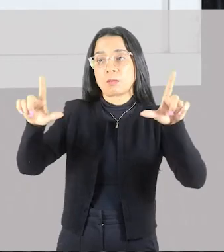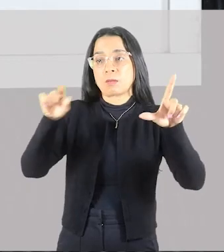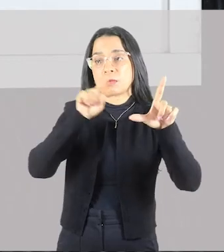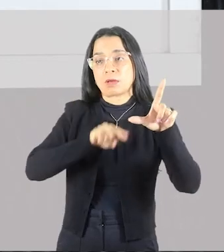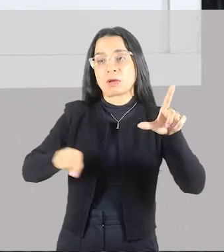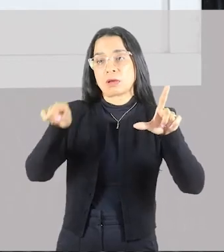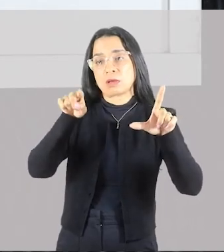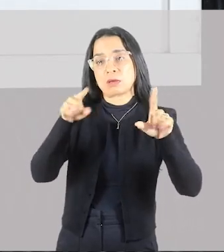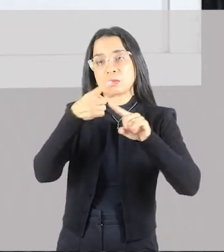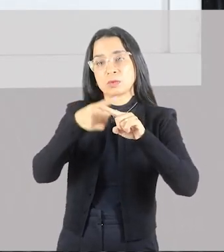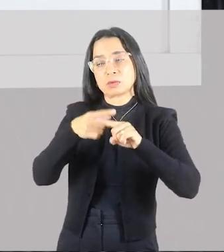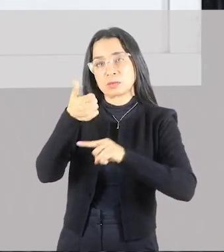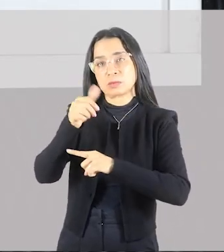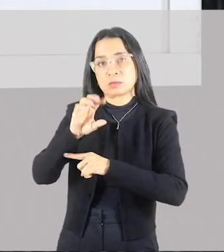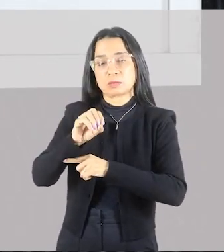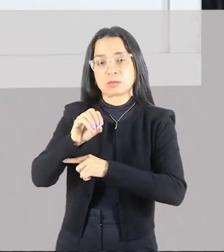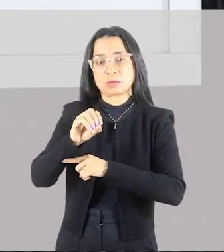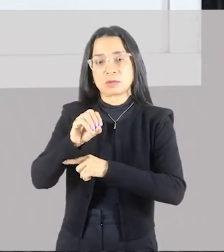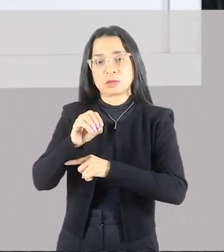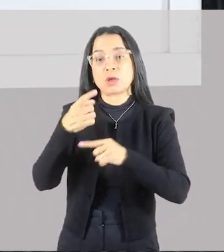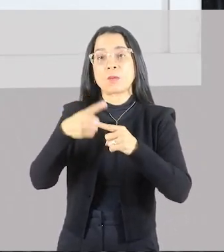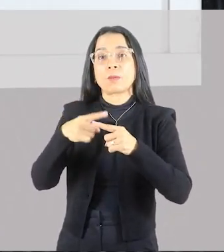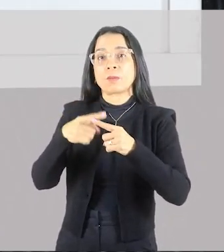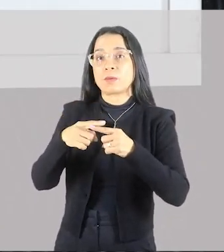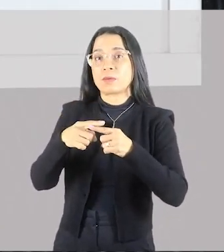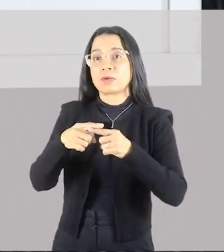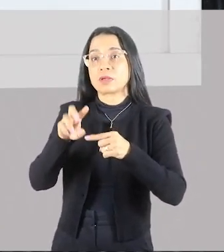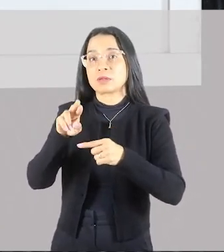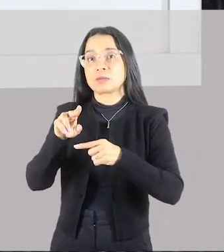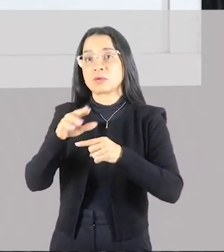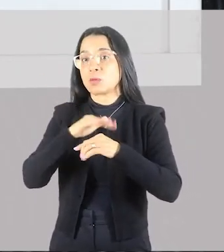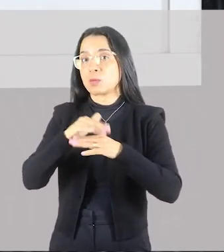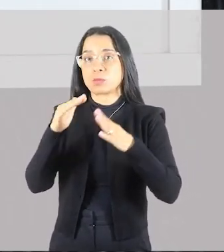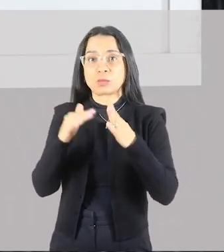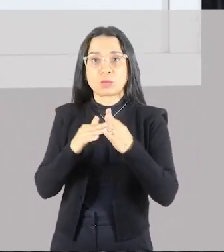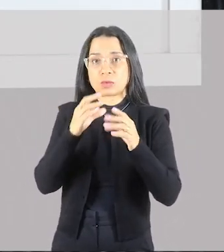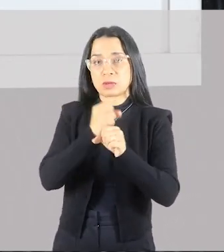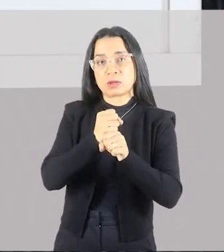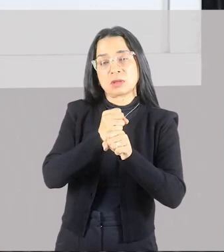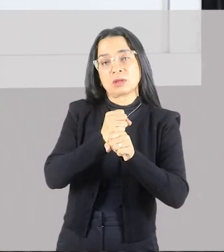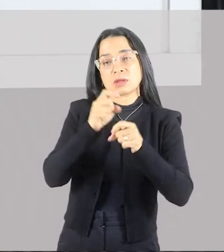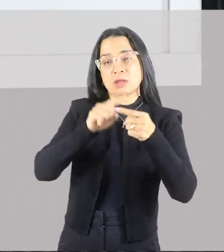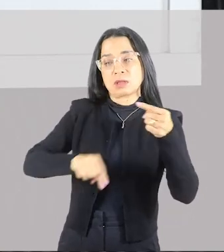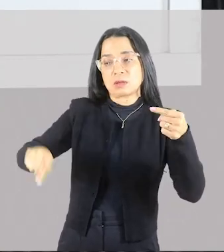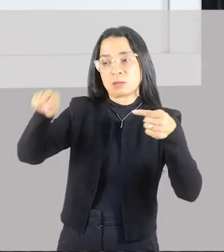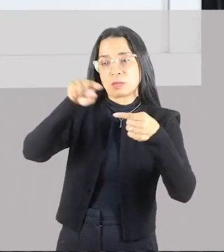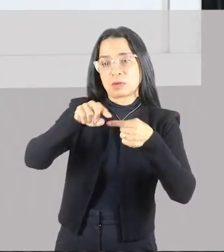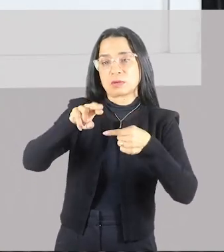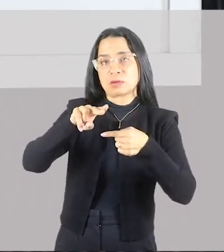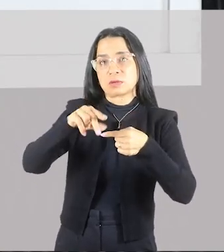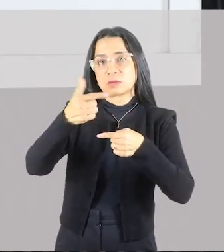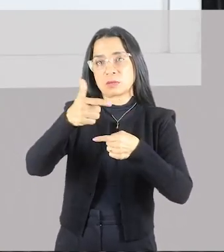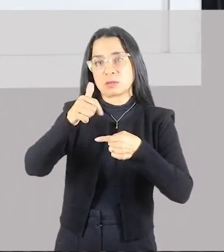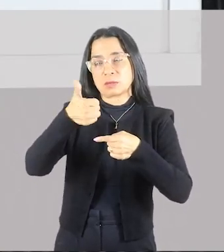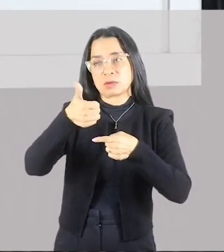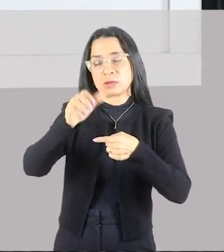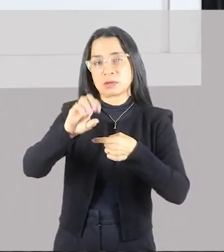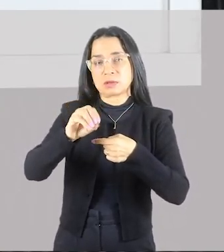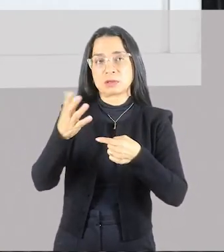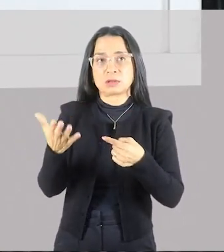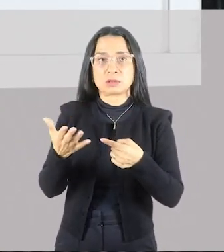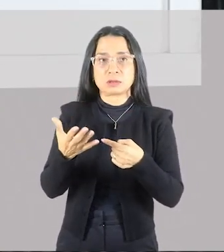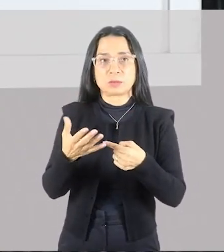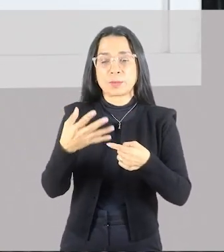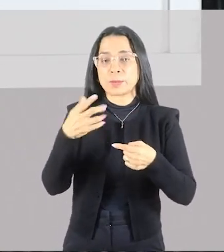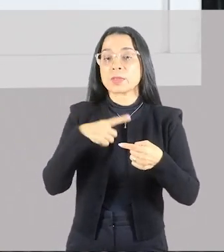eu multiplico por 10, porque é as 10, né, turminha? Então, beleza, turma. Você tem aqui, ó, um quadrado de lado